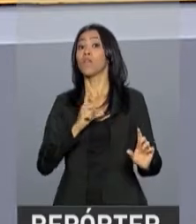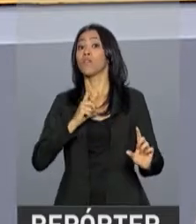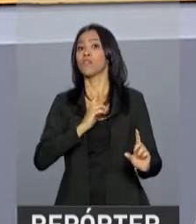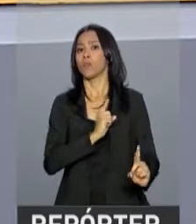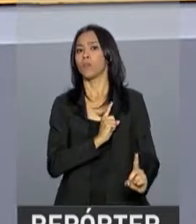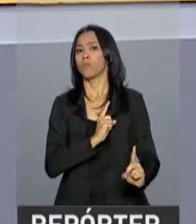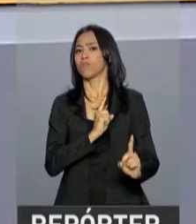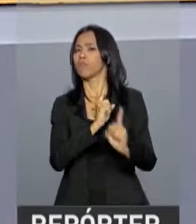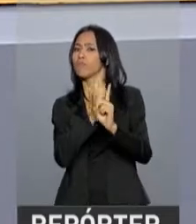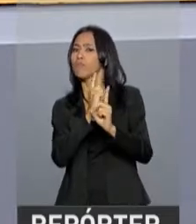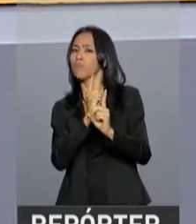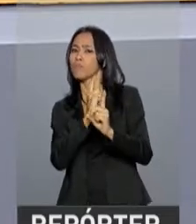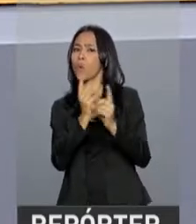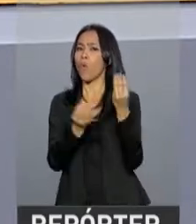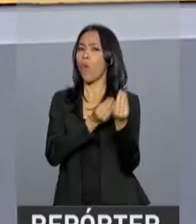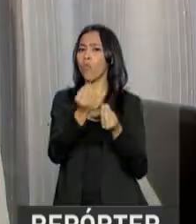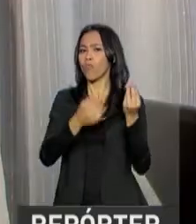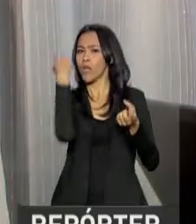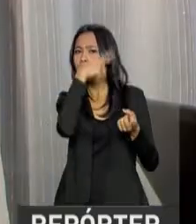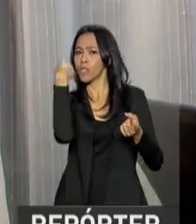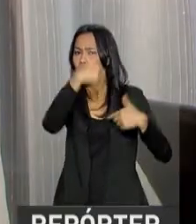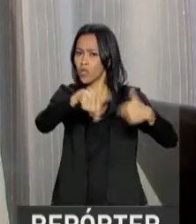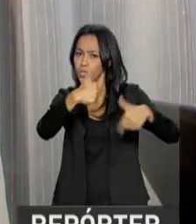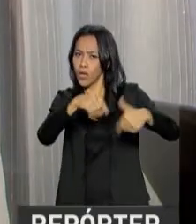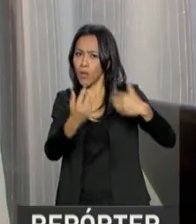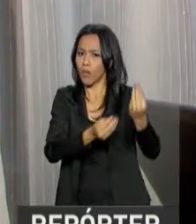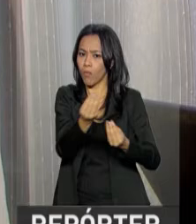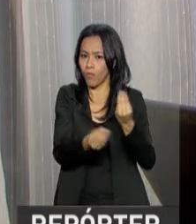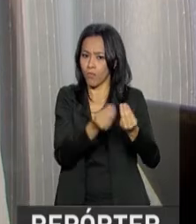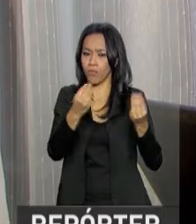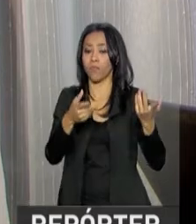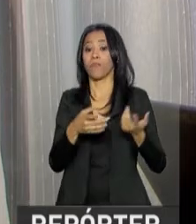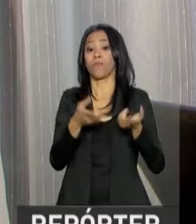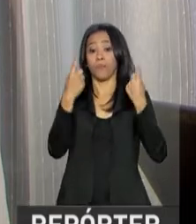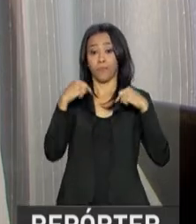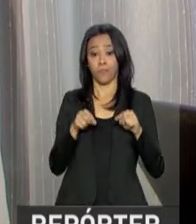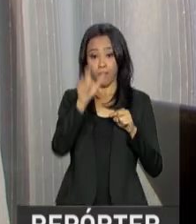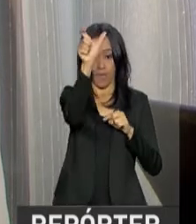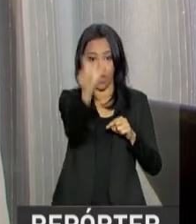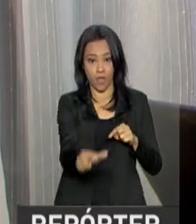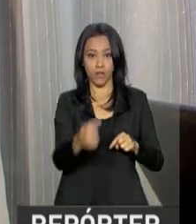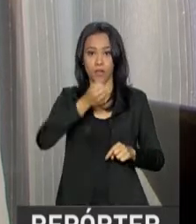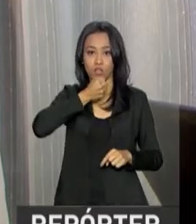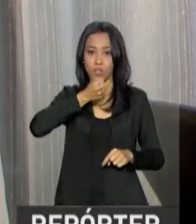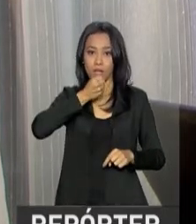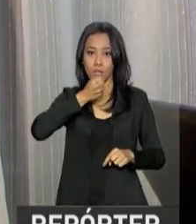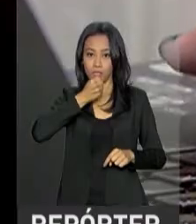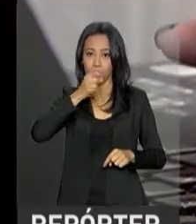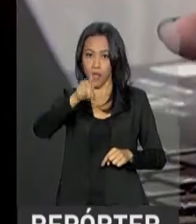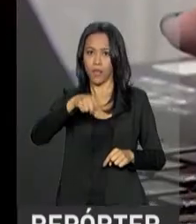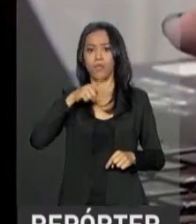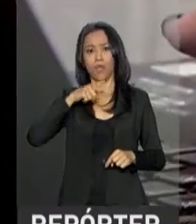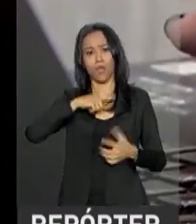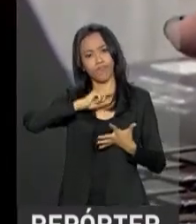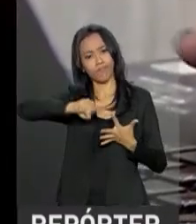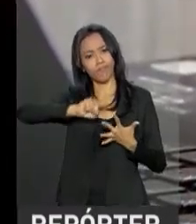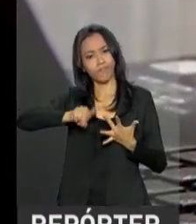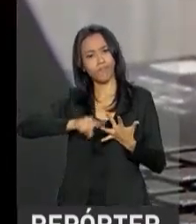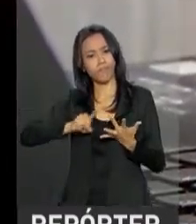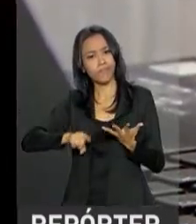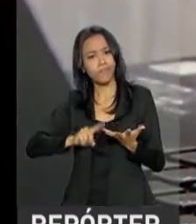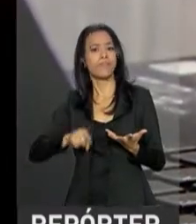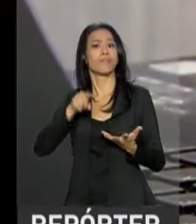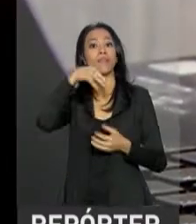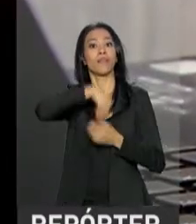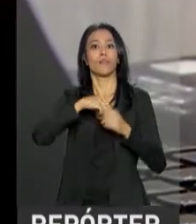de relações de trabalho esta jornalista presta uma série de serviços do próprio